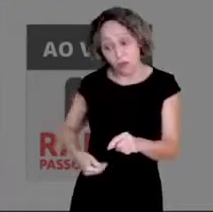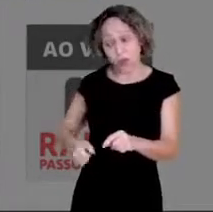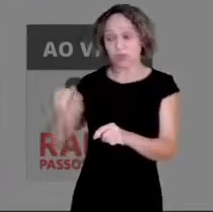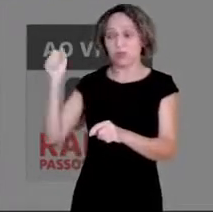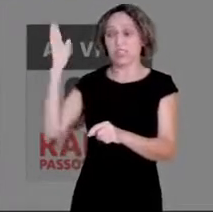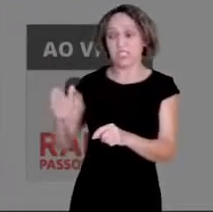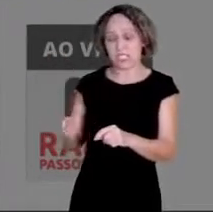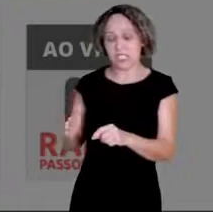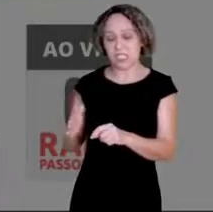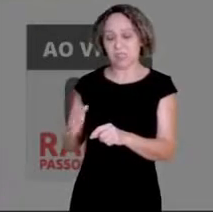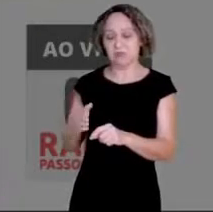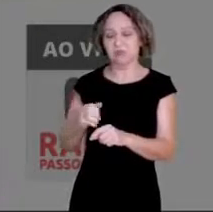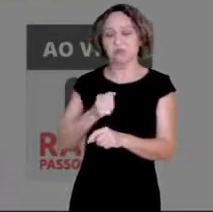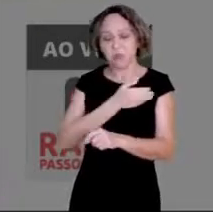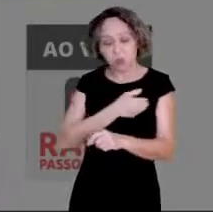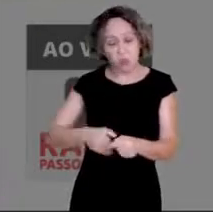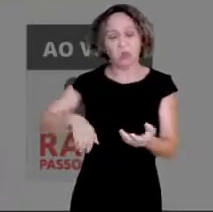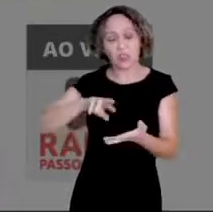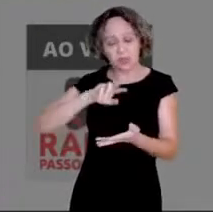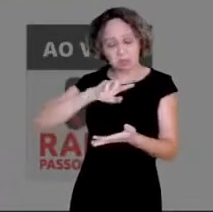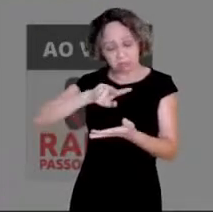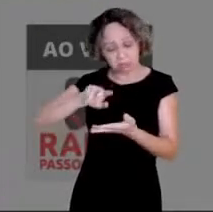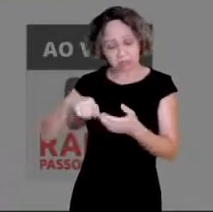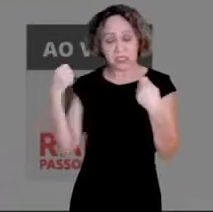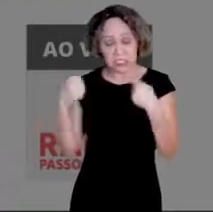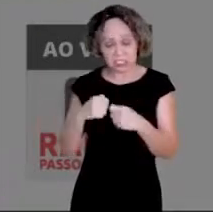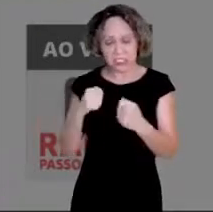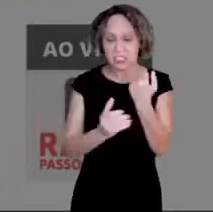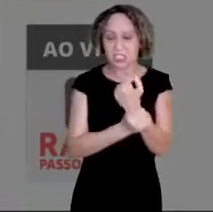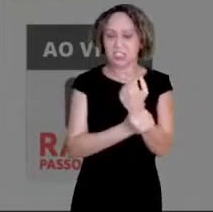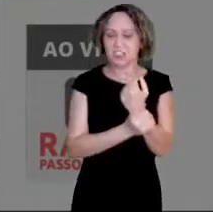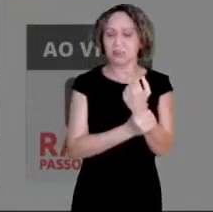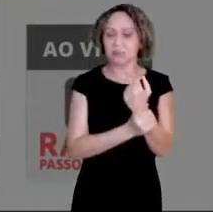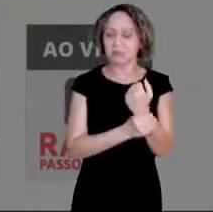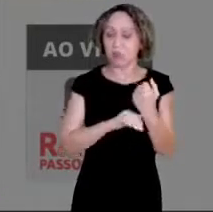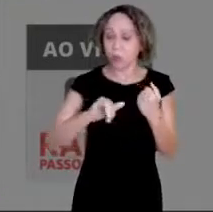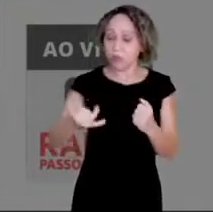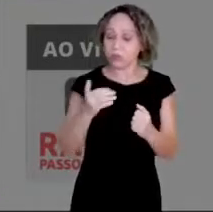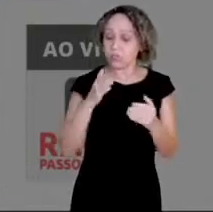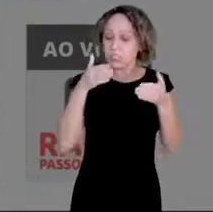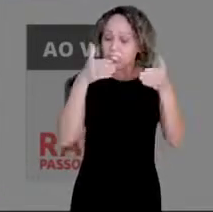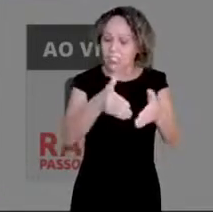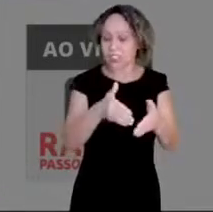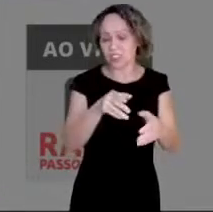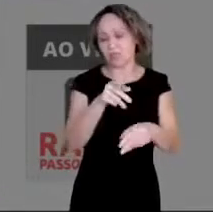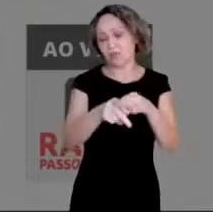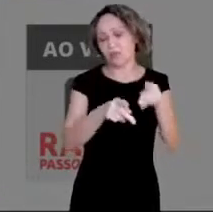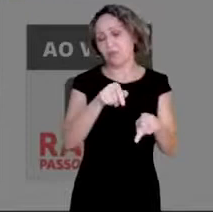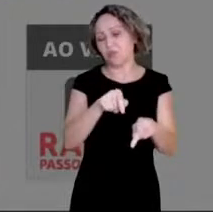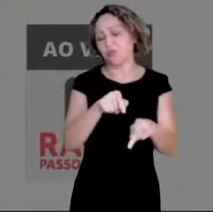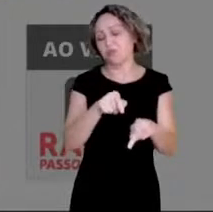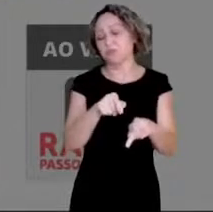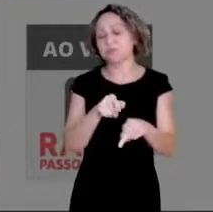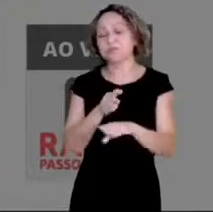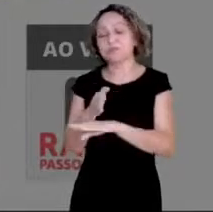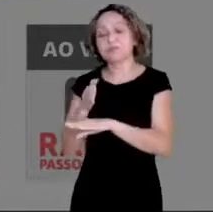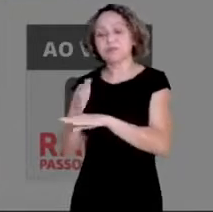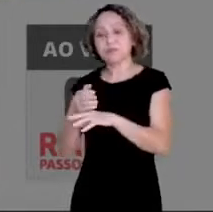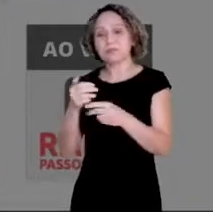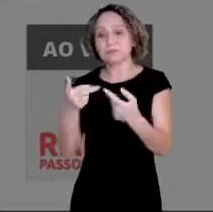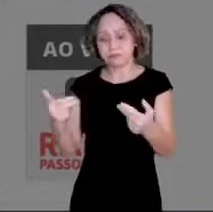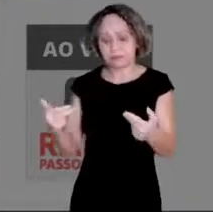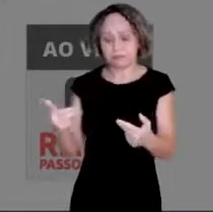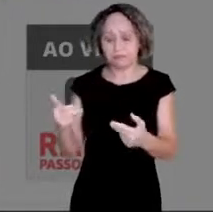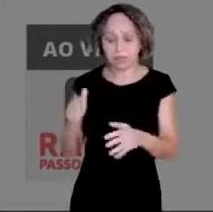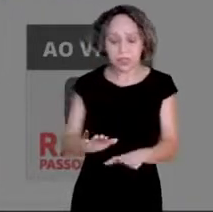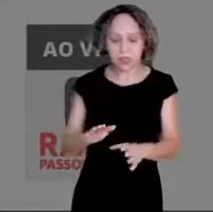dos institutos federais, da capacidade, da competência e do comprometimento das pessoas hoje que fazem